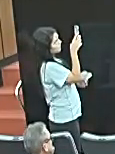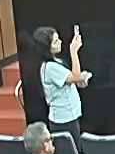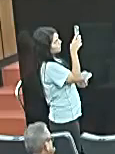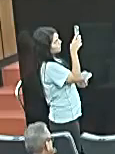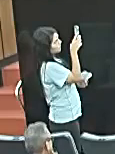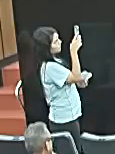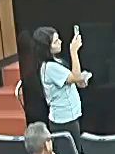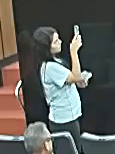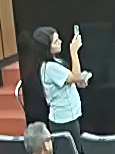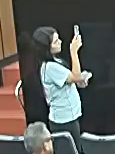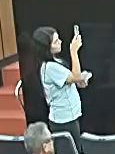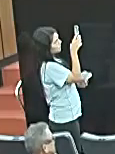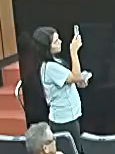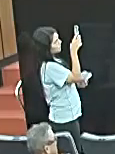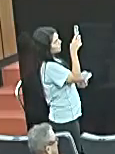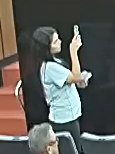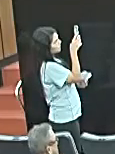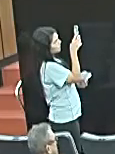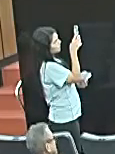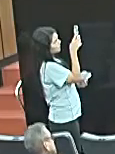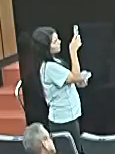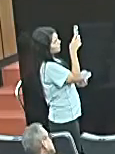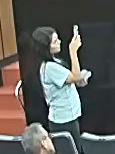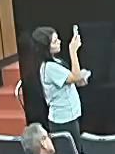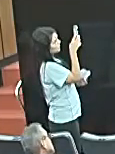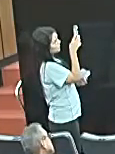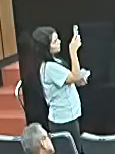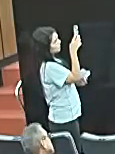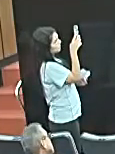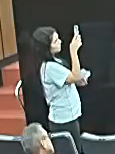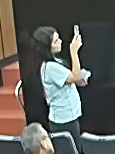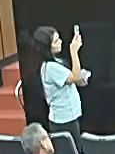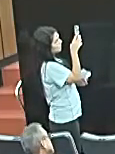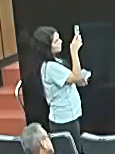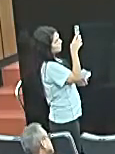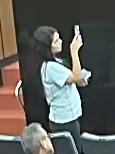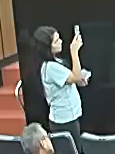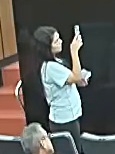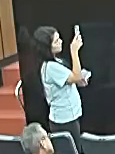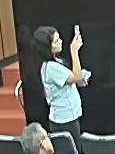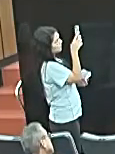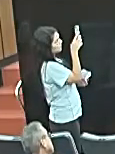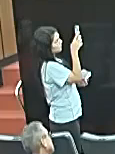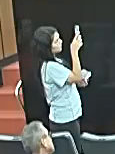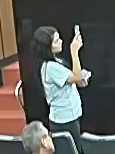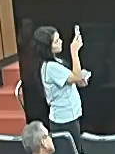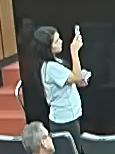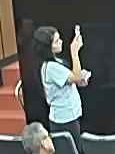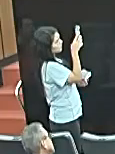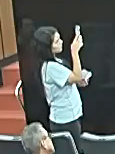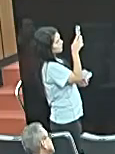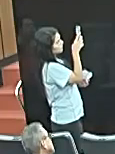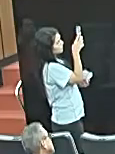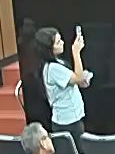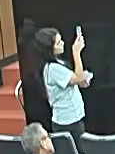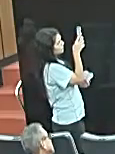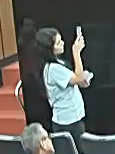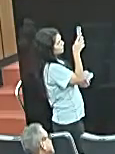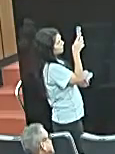eles eles o festim abre a porta da cela da cadeia eles tomam conta de penitenciária o preso provisório